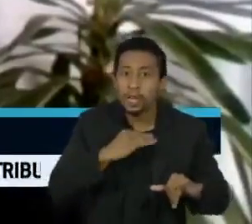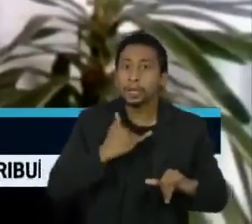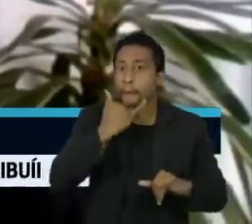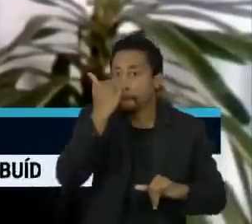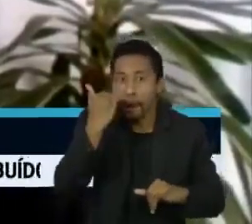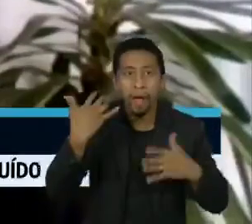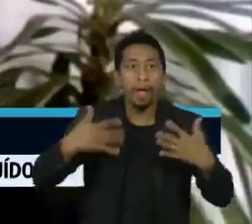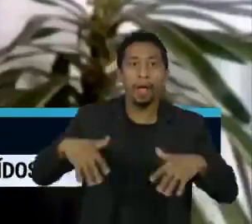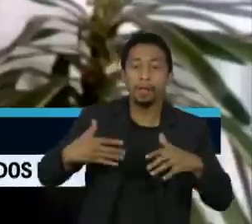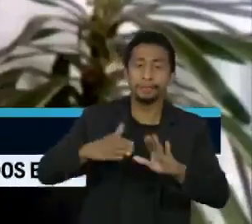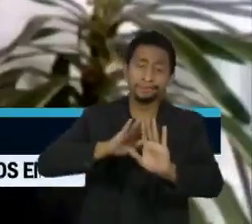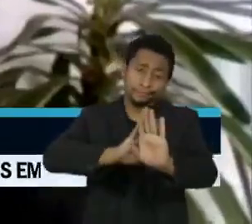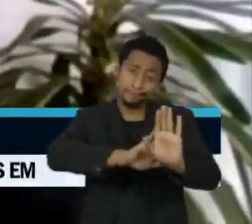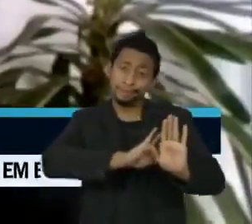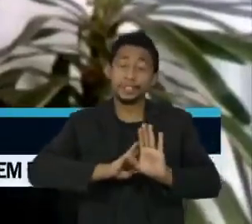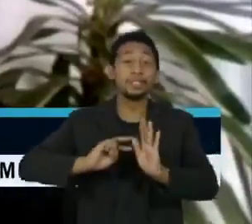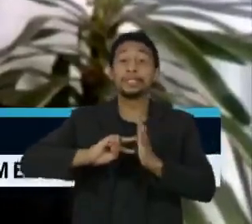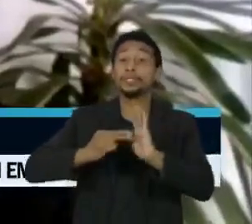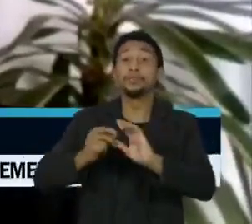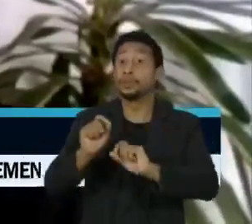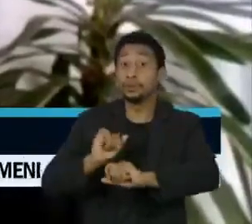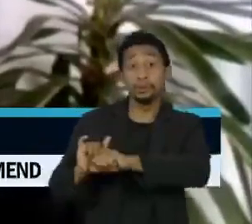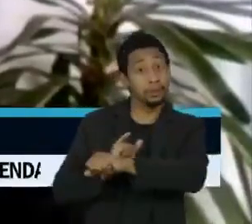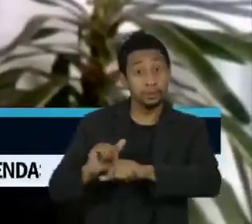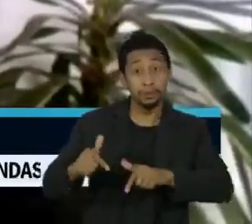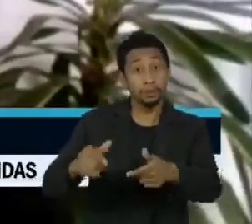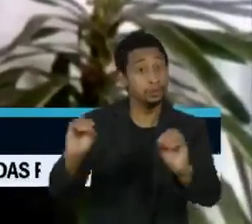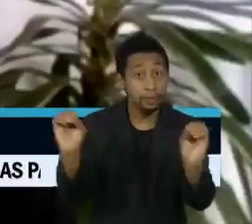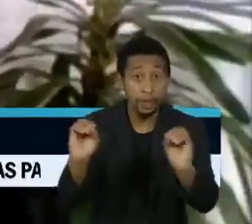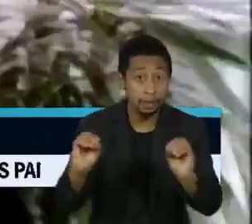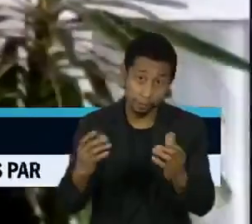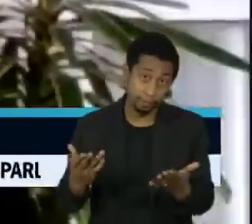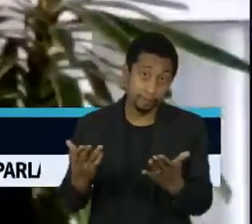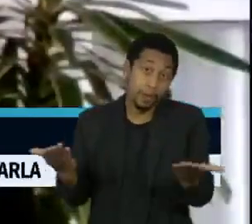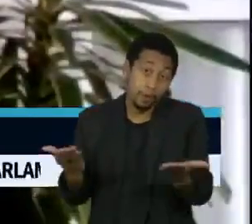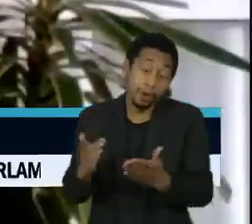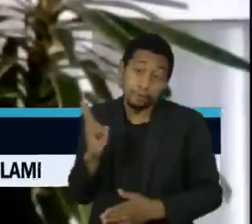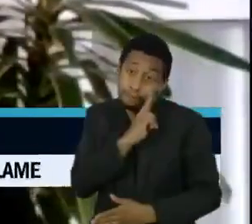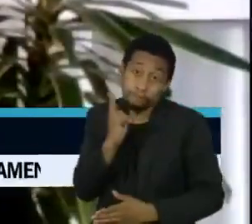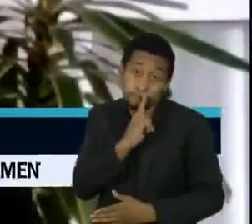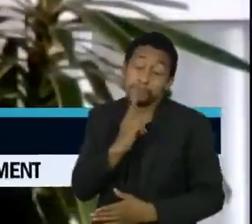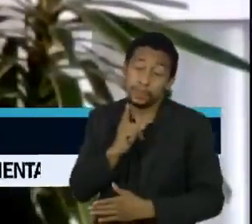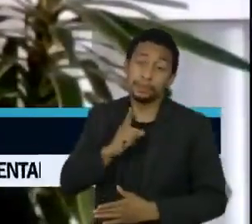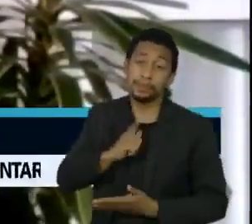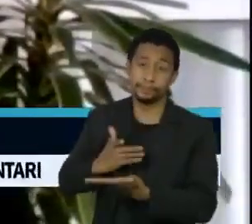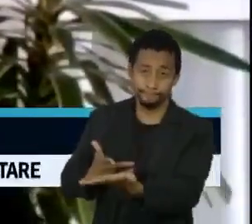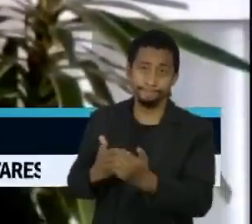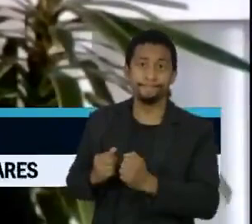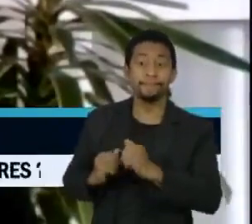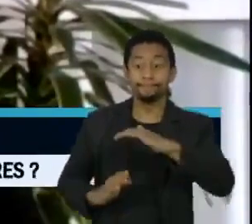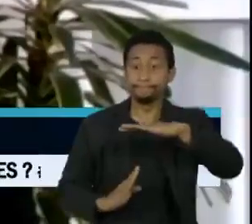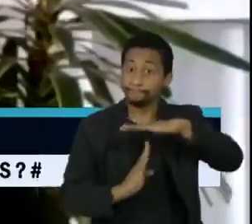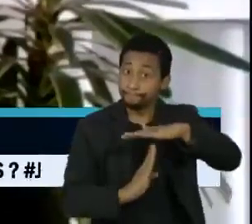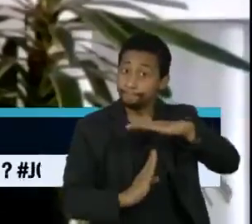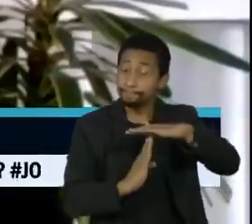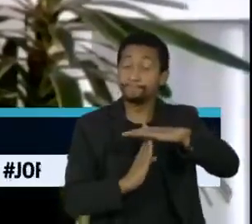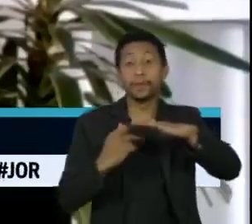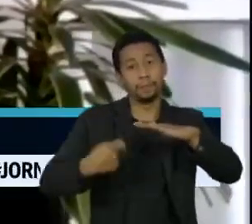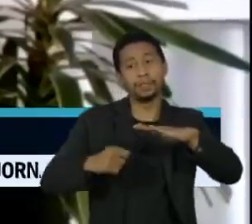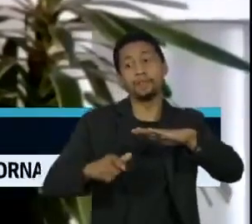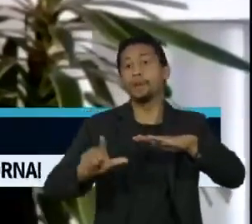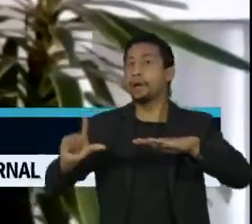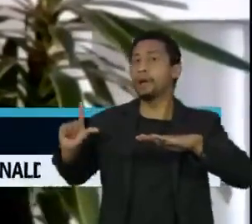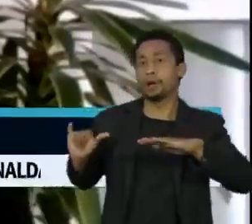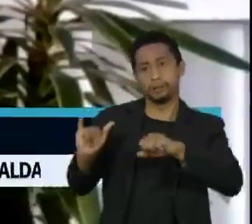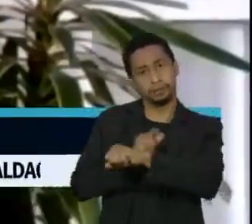prestigiar o cinismo de quem não planejou, que deu causa a essa emergência fabricada. O teto já devia ter sido revisto, assim como a